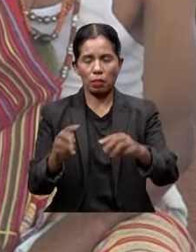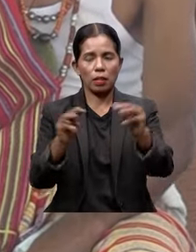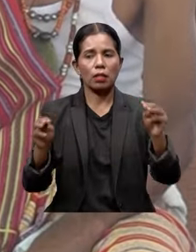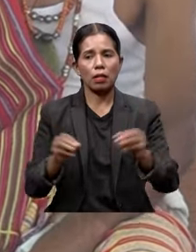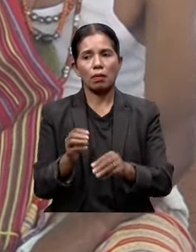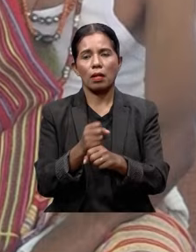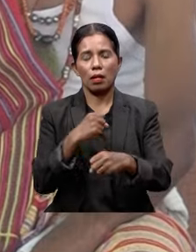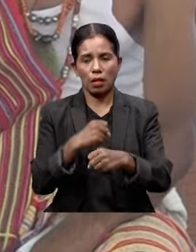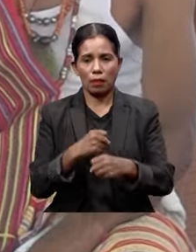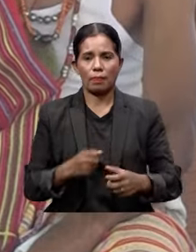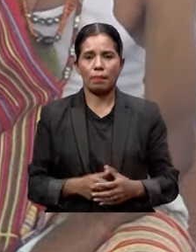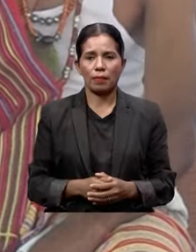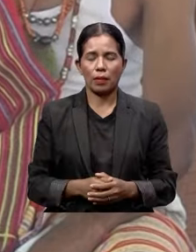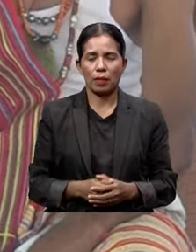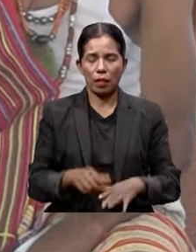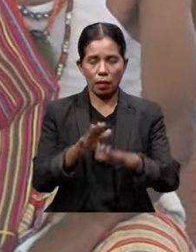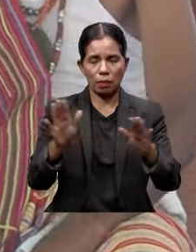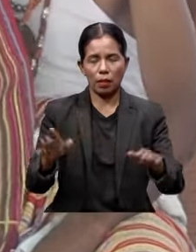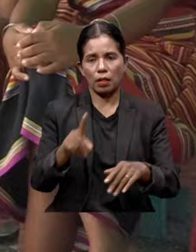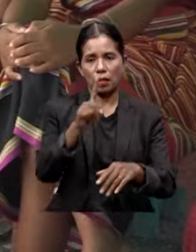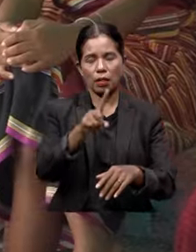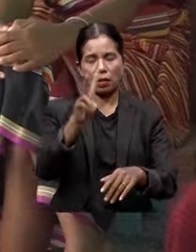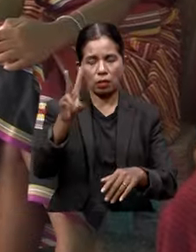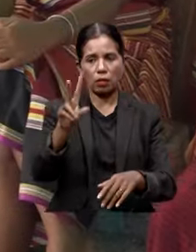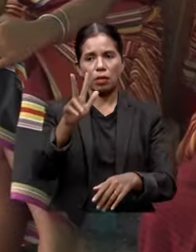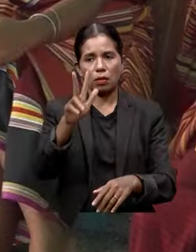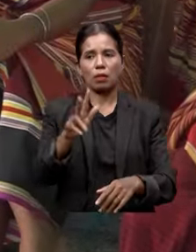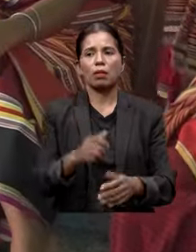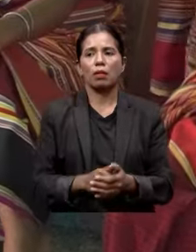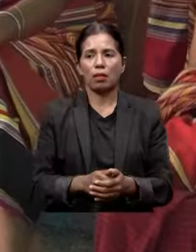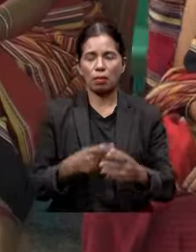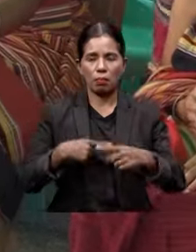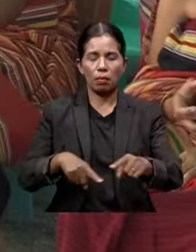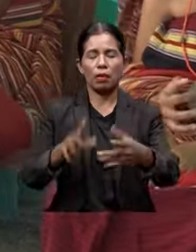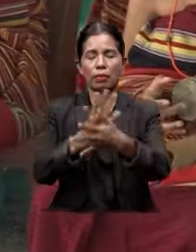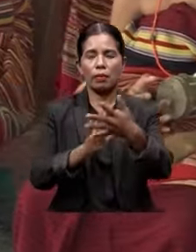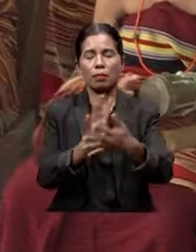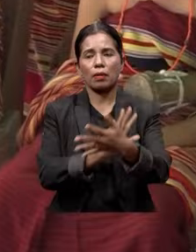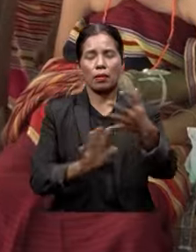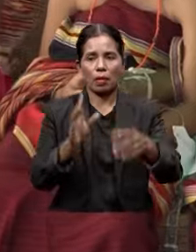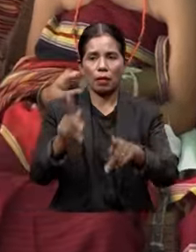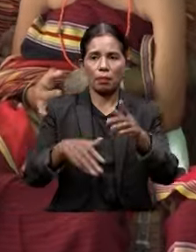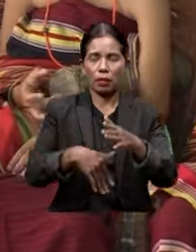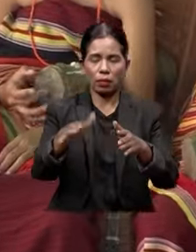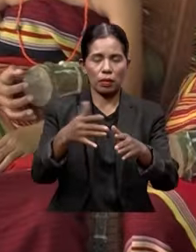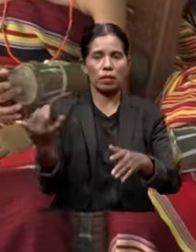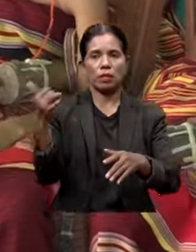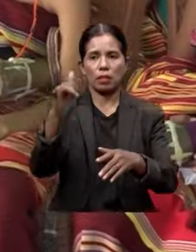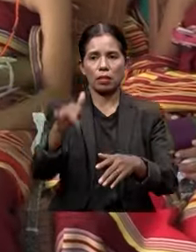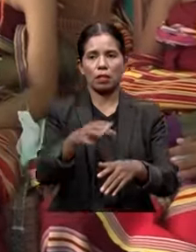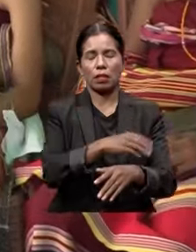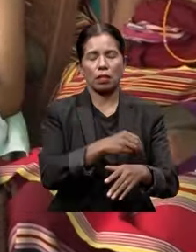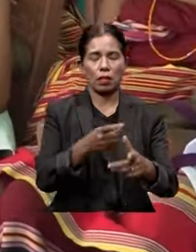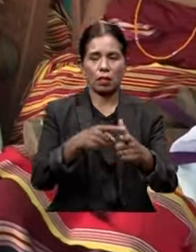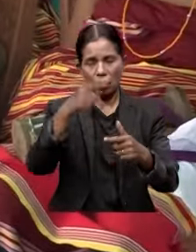o tamac a lavar com a rua católica da Roma ba festa e meduni saisira, teve